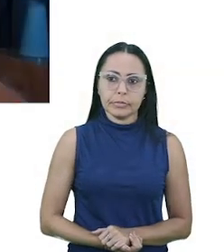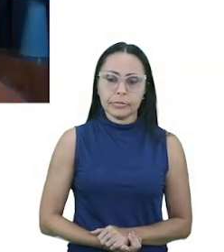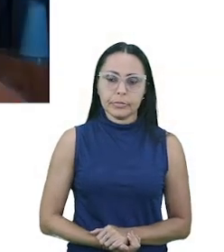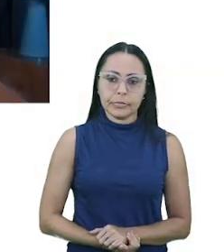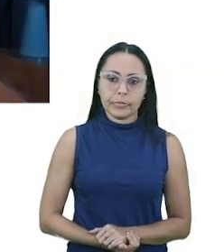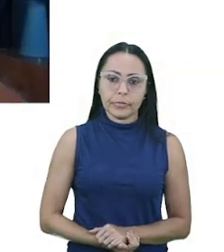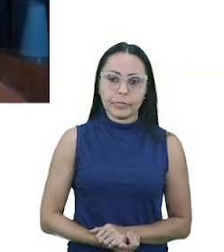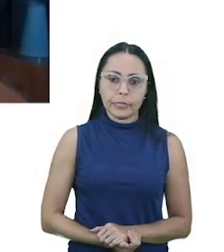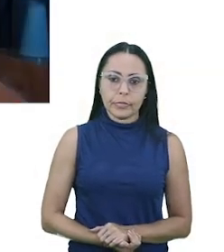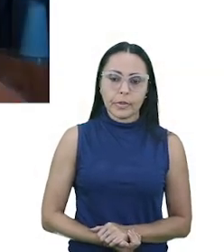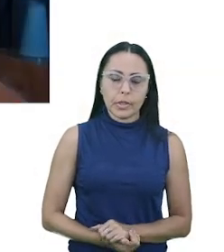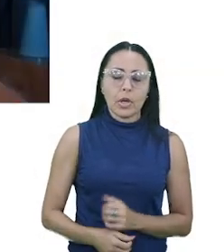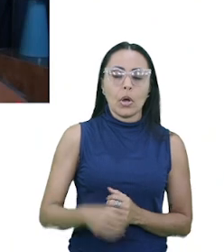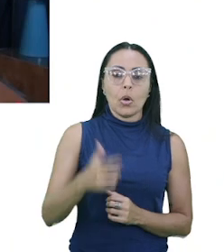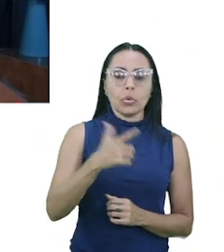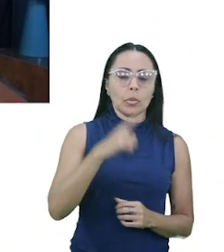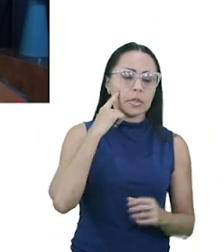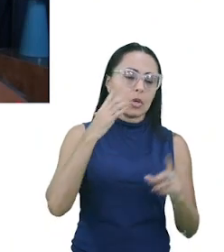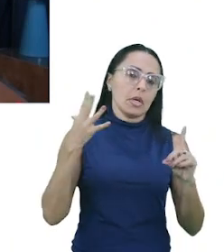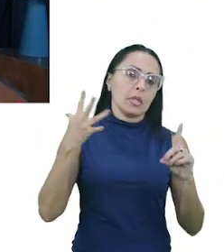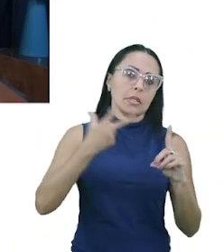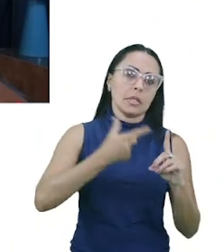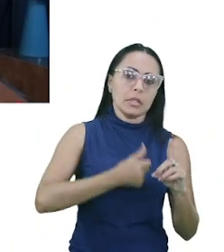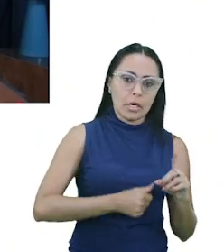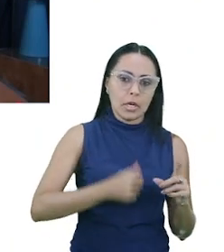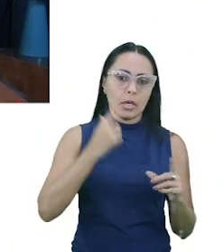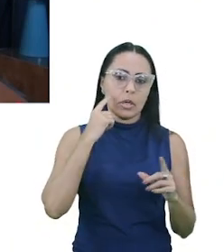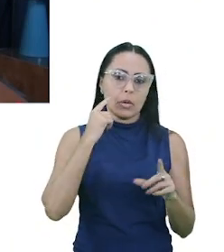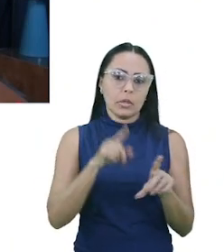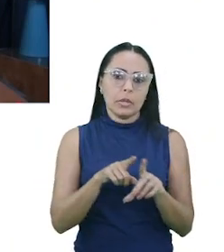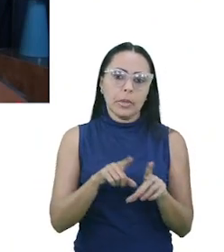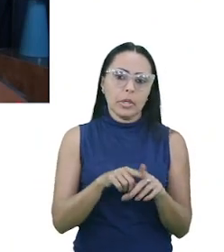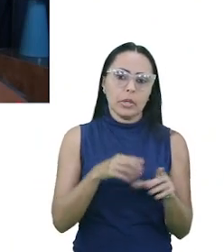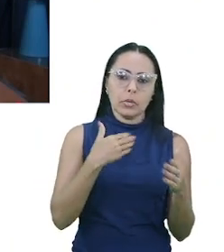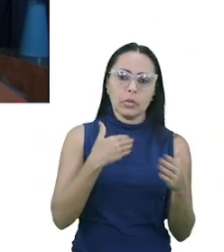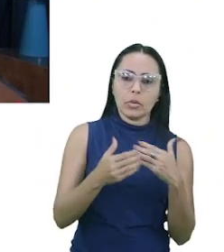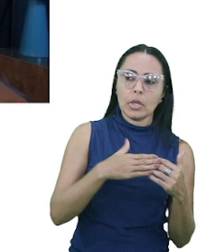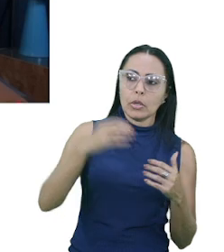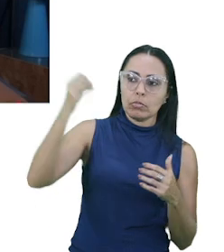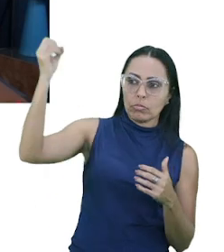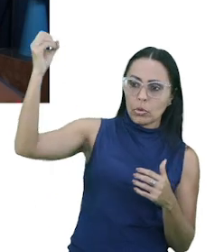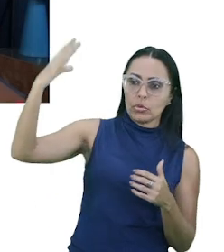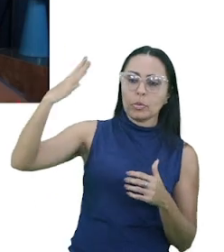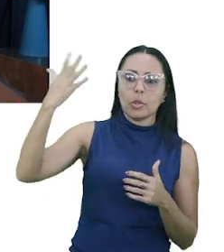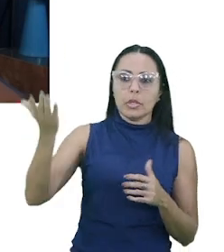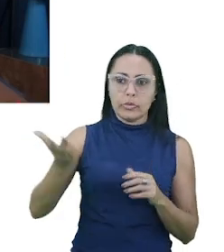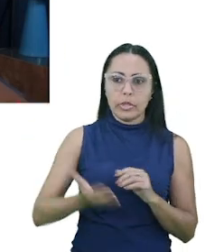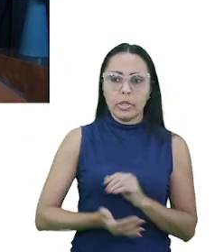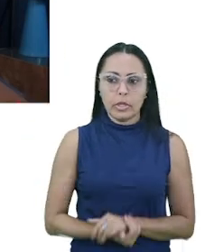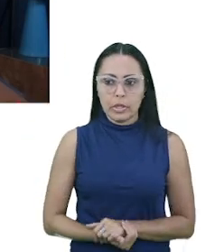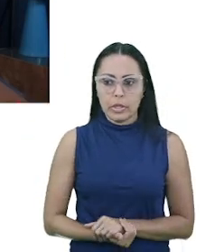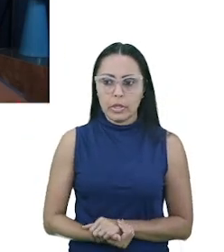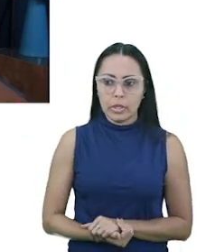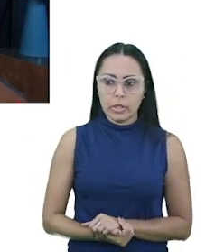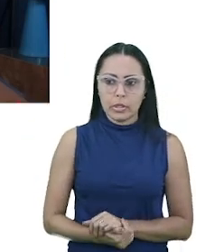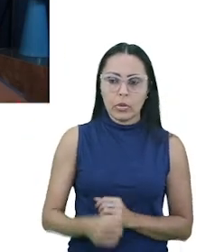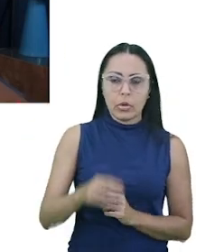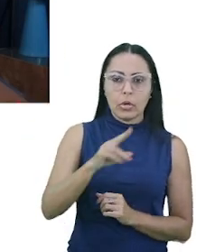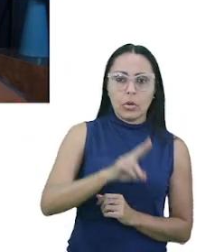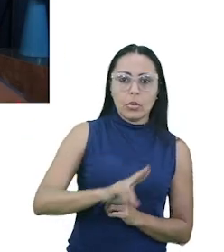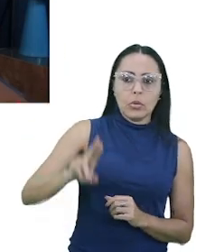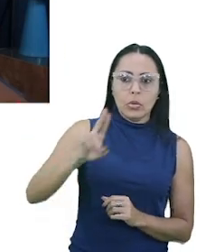Essa é uma outra opção artesanal também e traz aquilo que eu falei, que qualquer luz pode revelar uma tela, né? Nesse caso aí ele usou uma luz que a